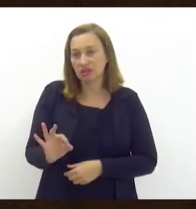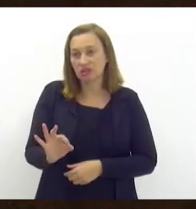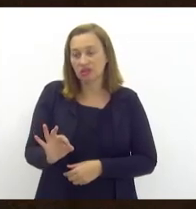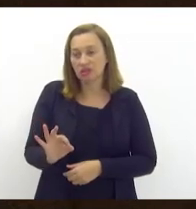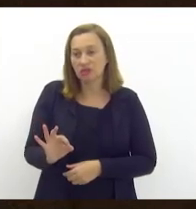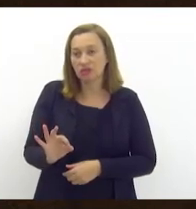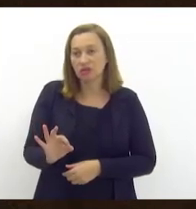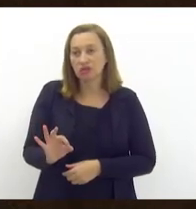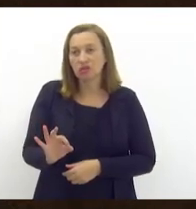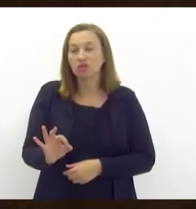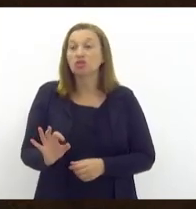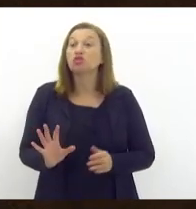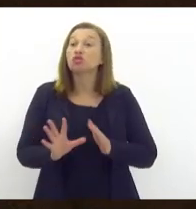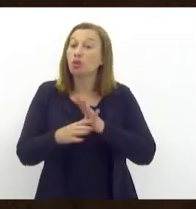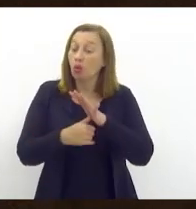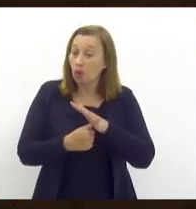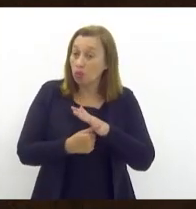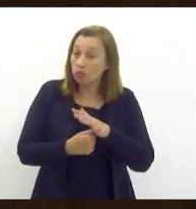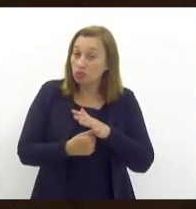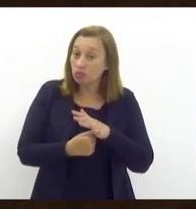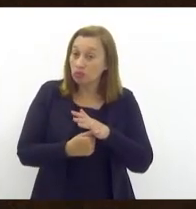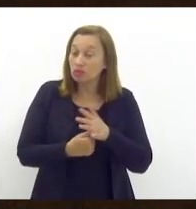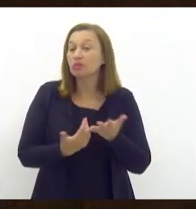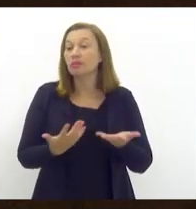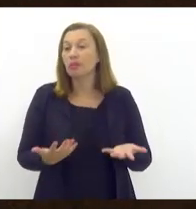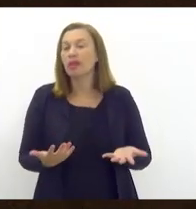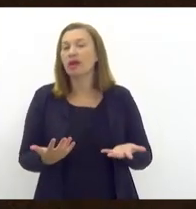de fraude através